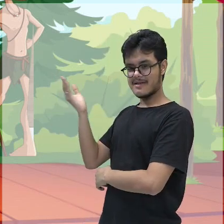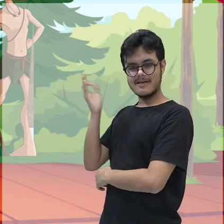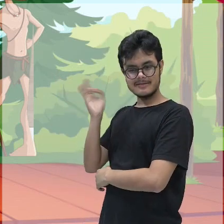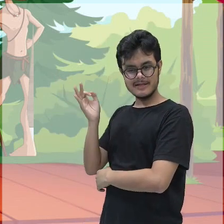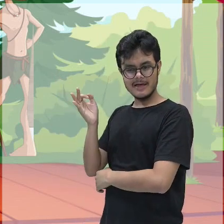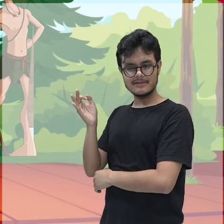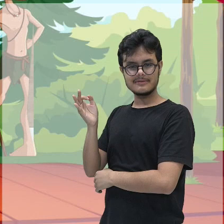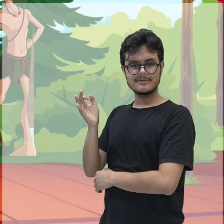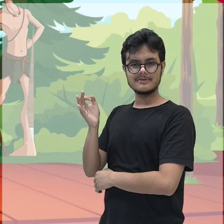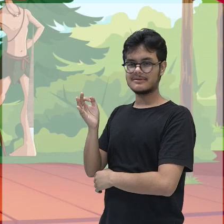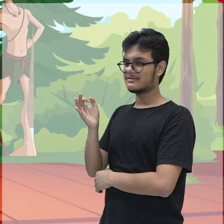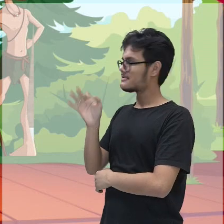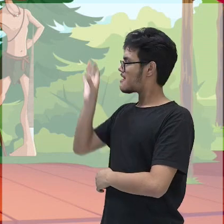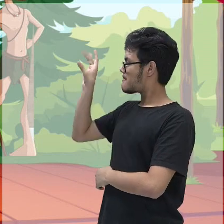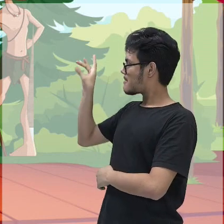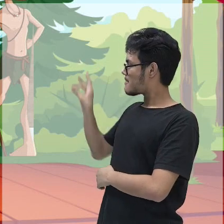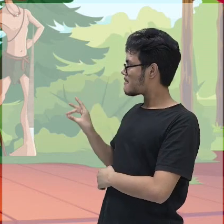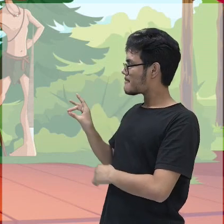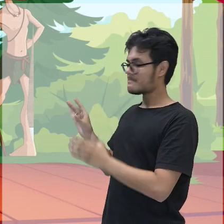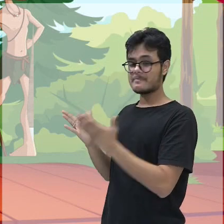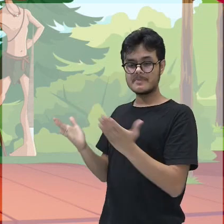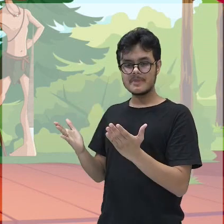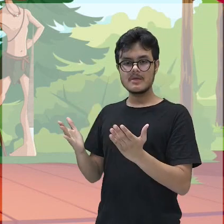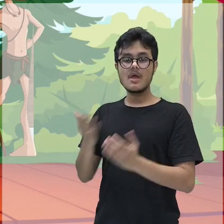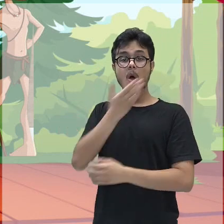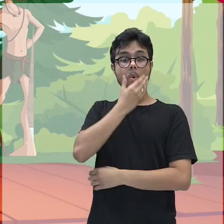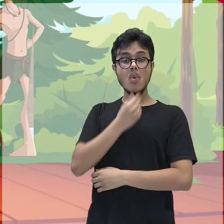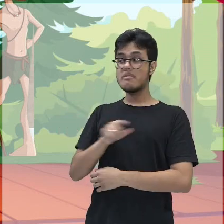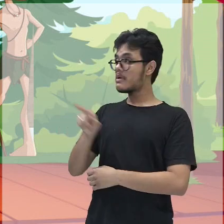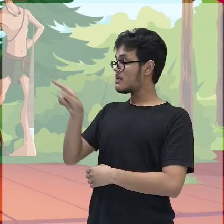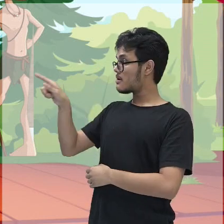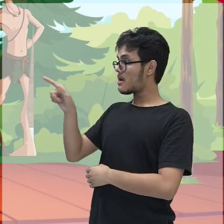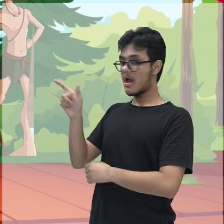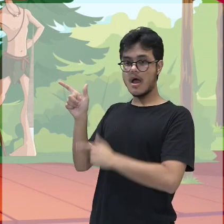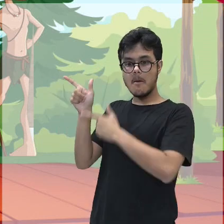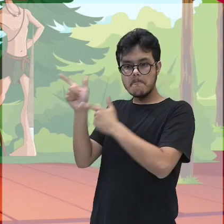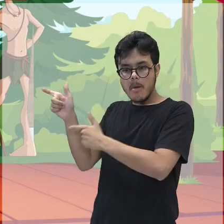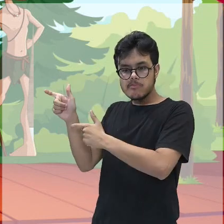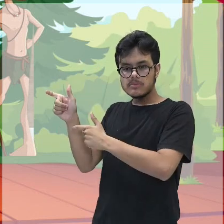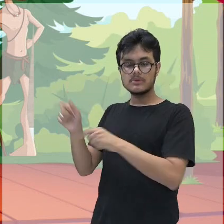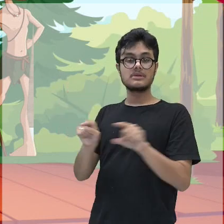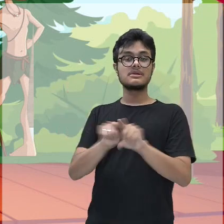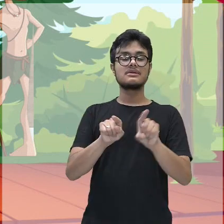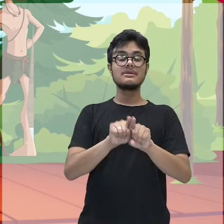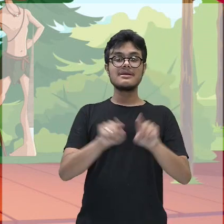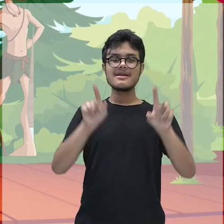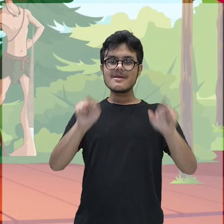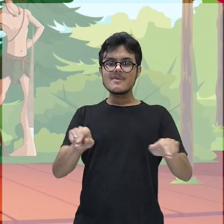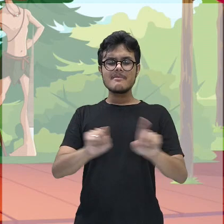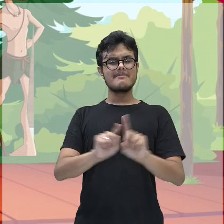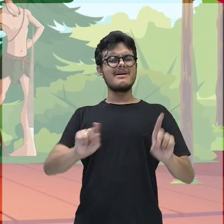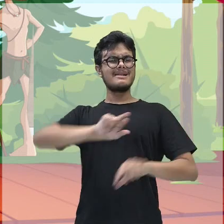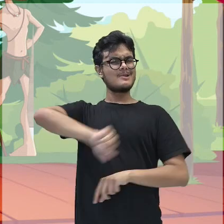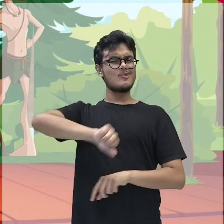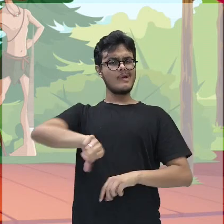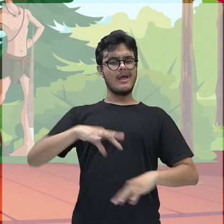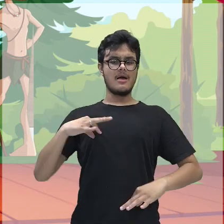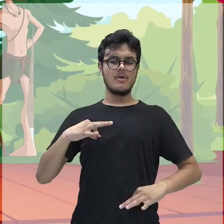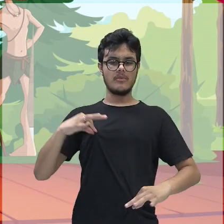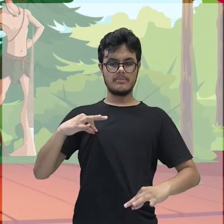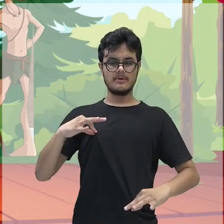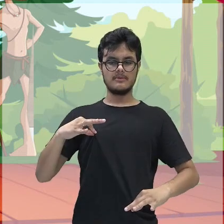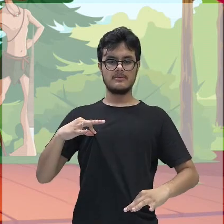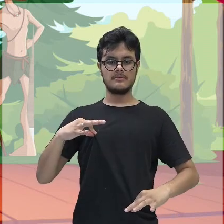verdade? O figurino. E o caçador também. Mas aí, não só a roupa vai